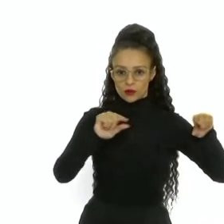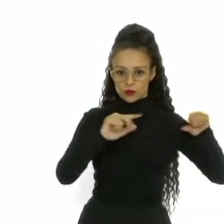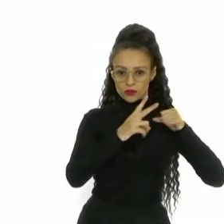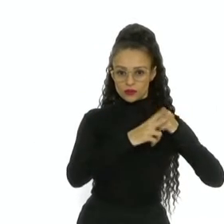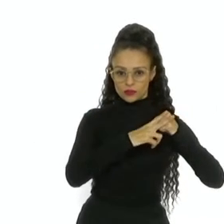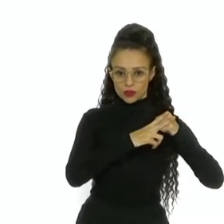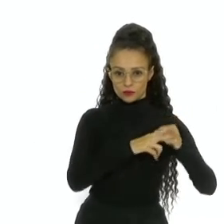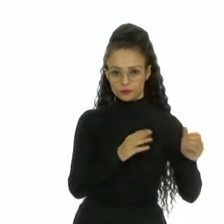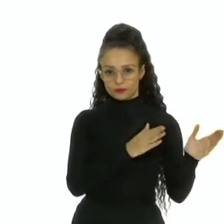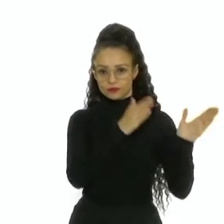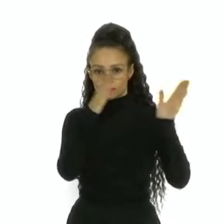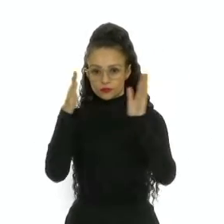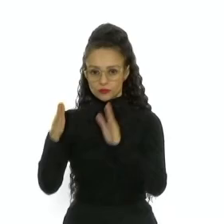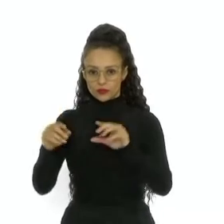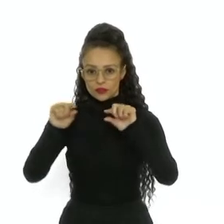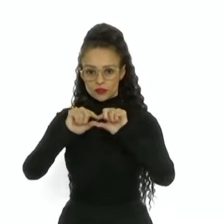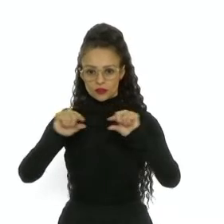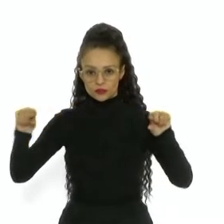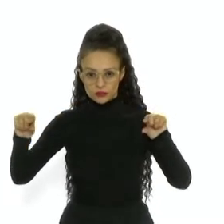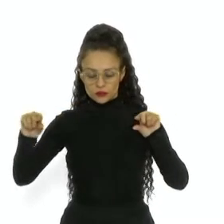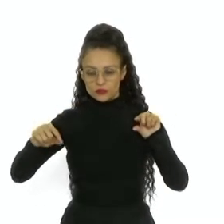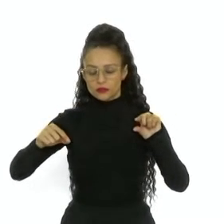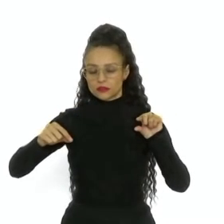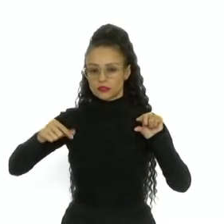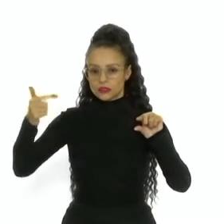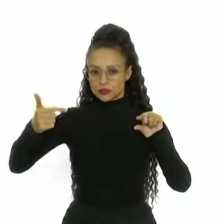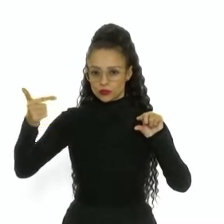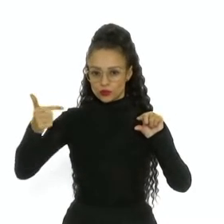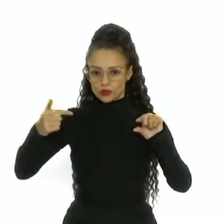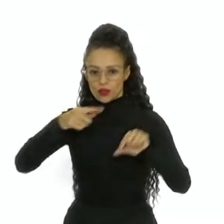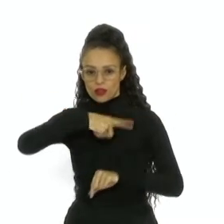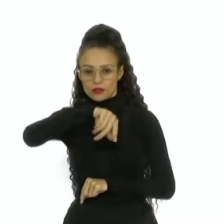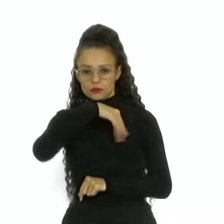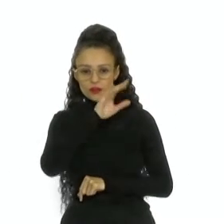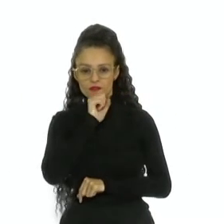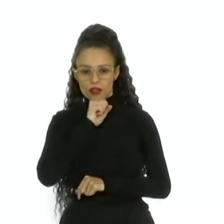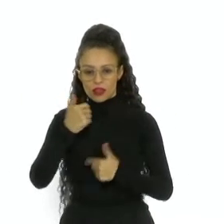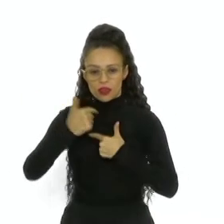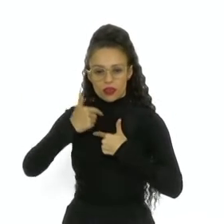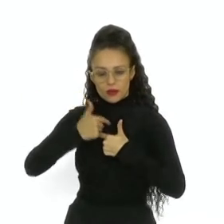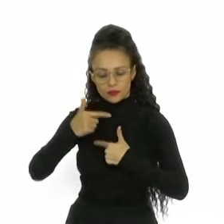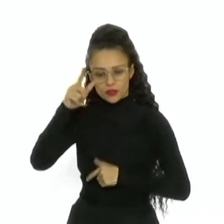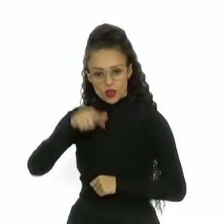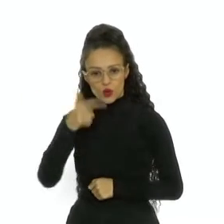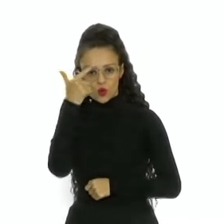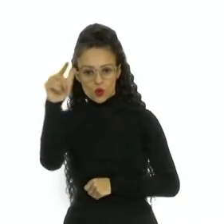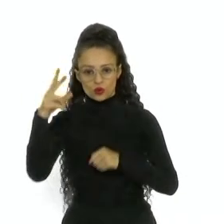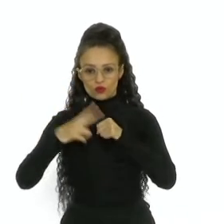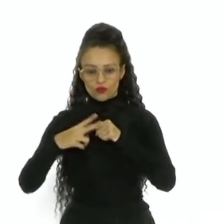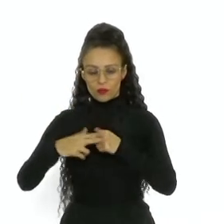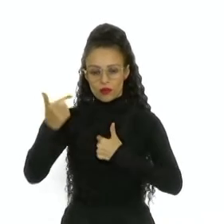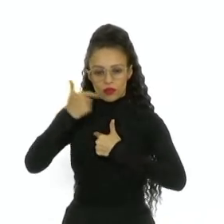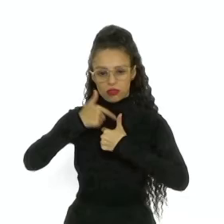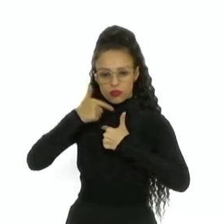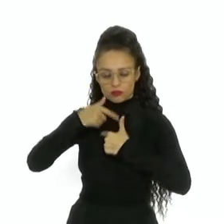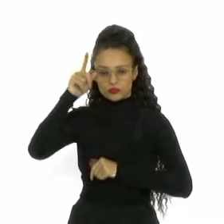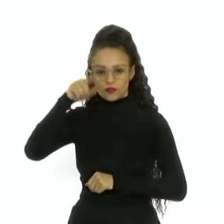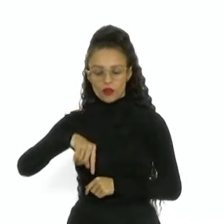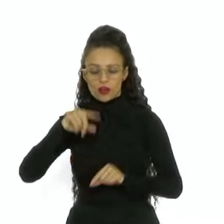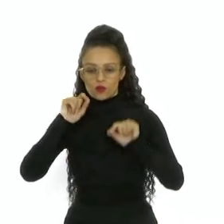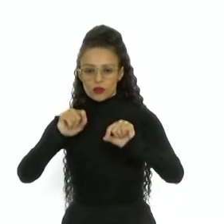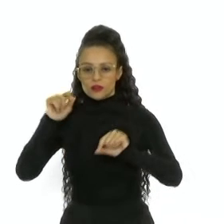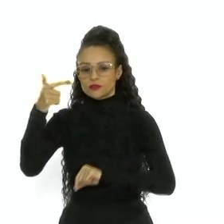oração. E na sequência ali do enunciado, os mais velhos debochavam de mim, eu tenho outro verbo, debochavam, que